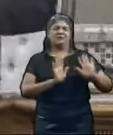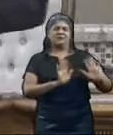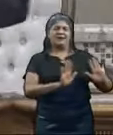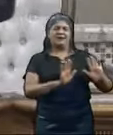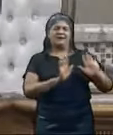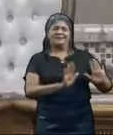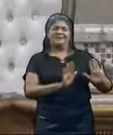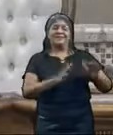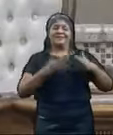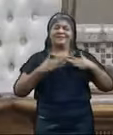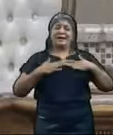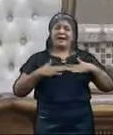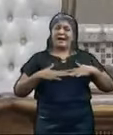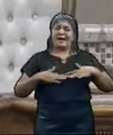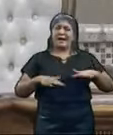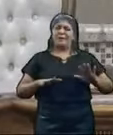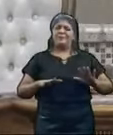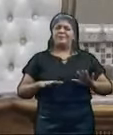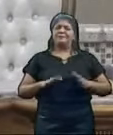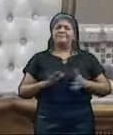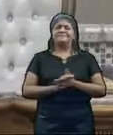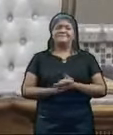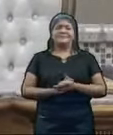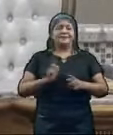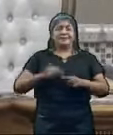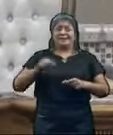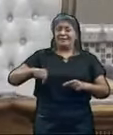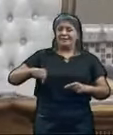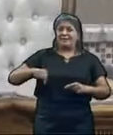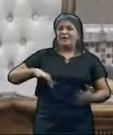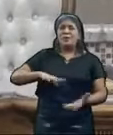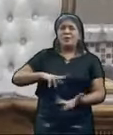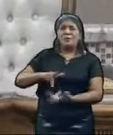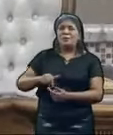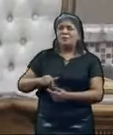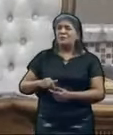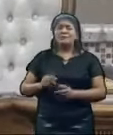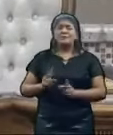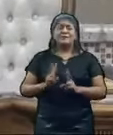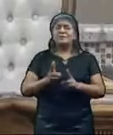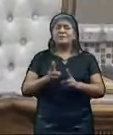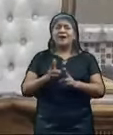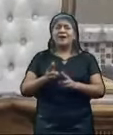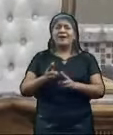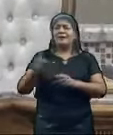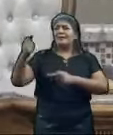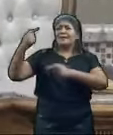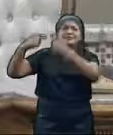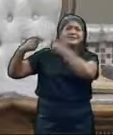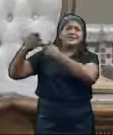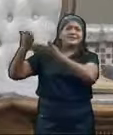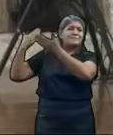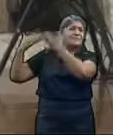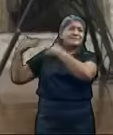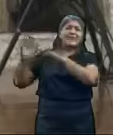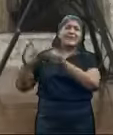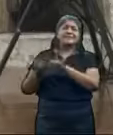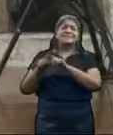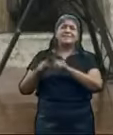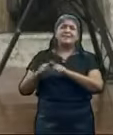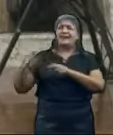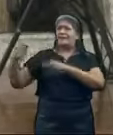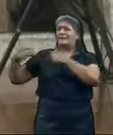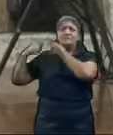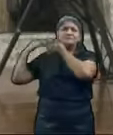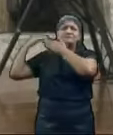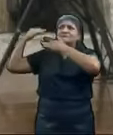desprezarem vocês porque seu comportamento do mundo a respeito dos Profetas do Antigo Testamento então vocês estão felizes porque